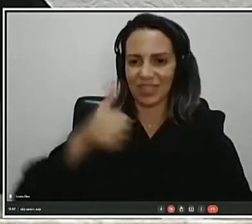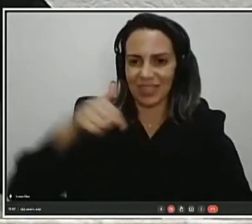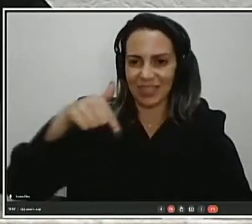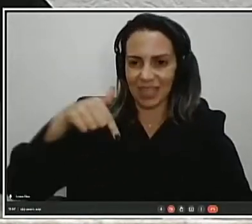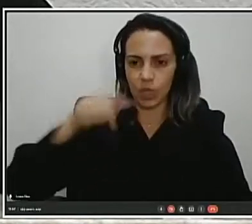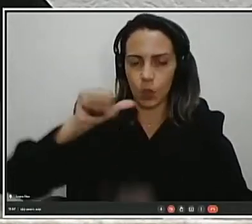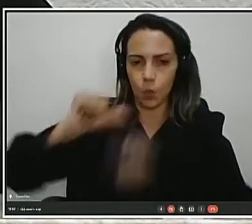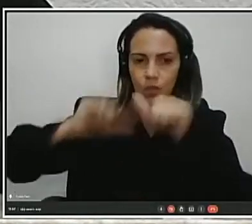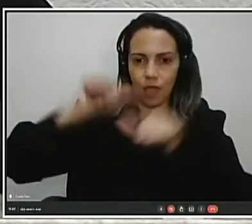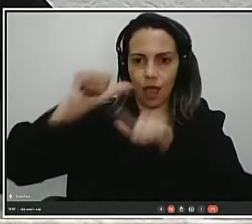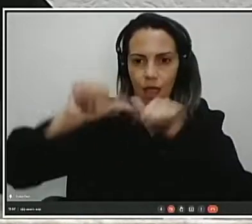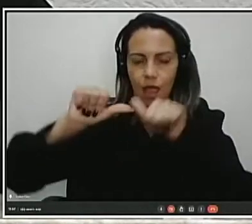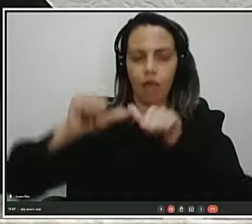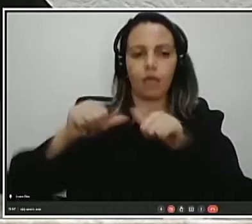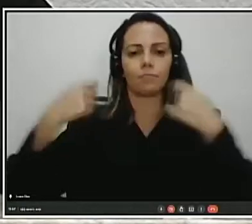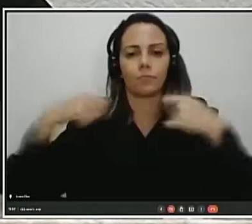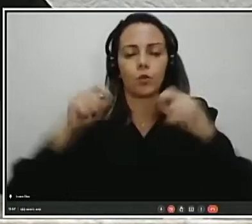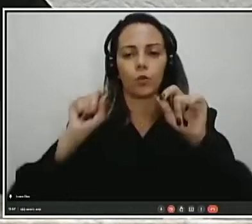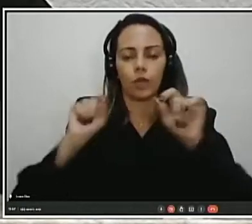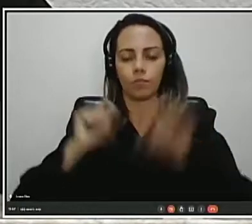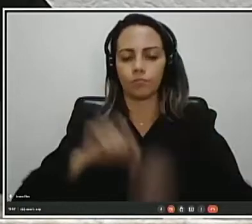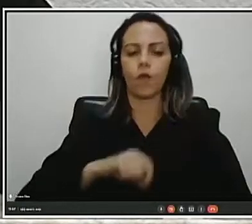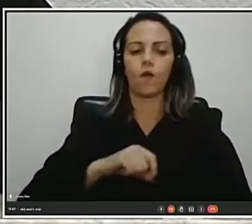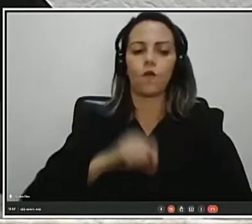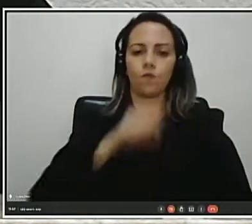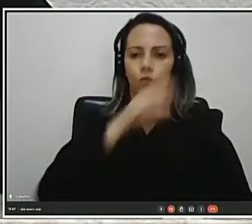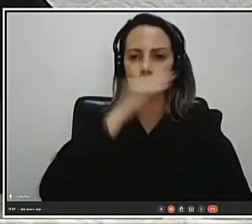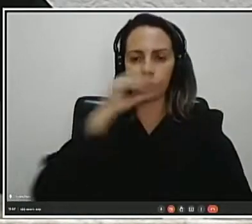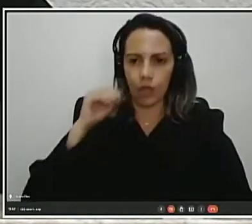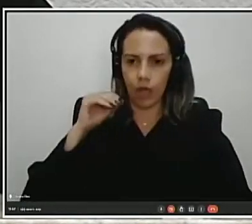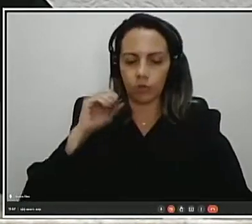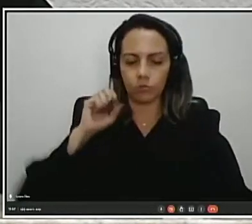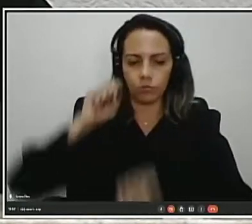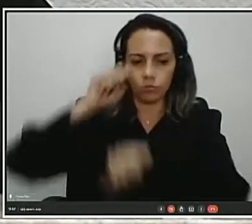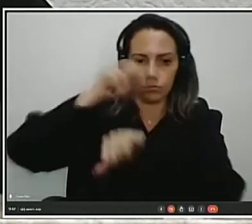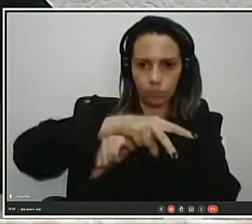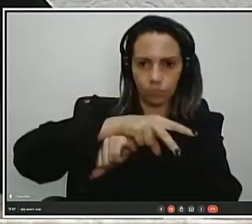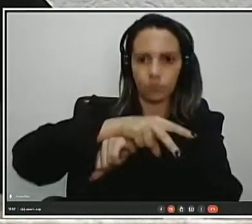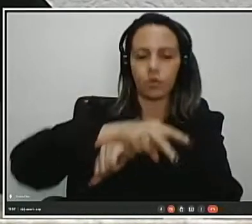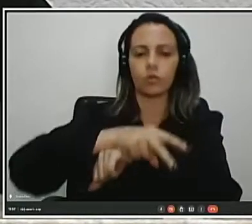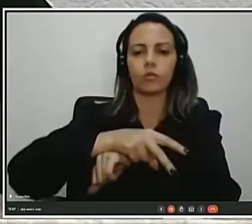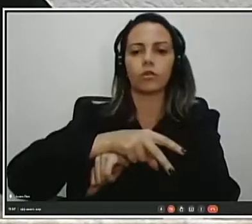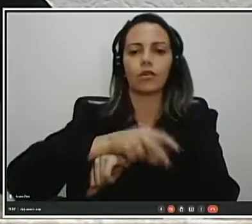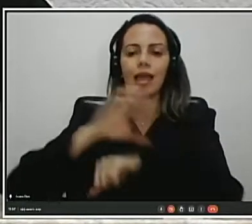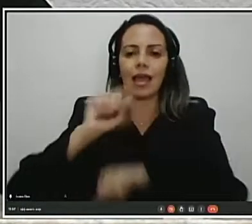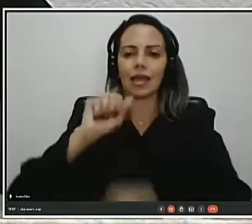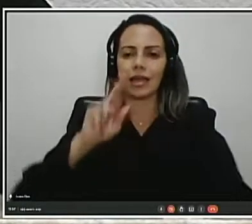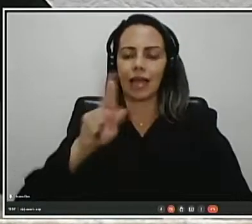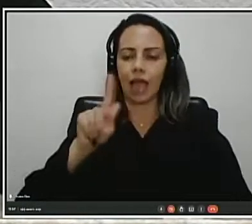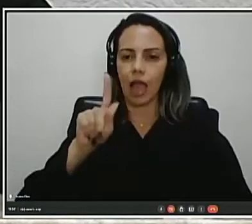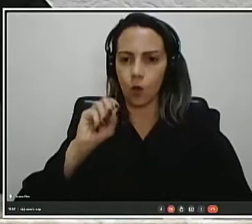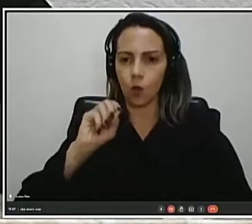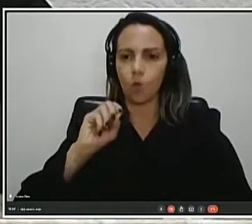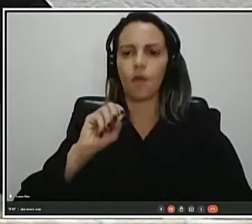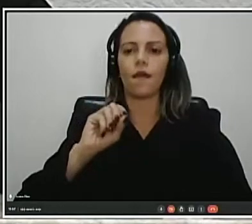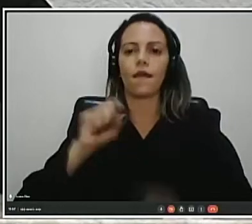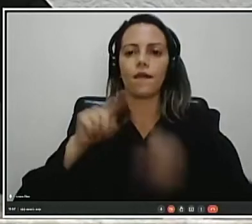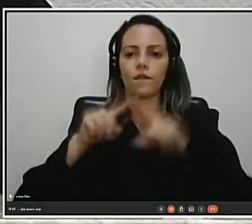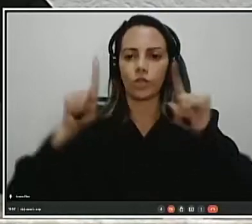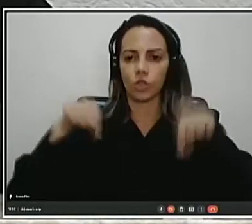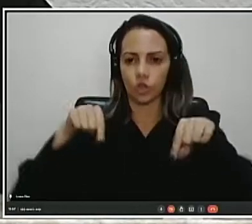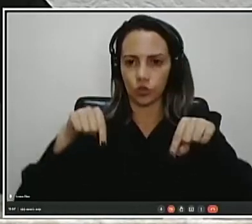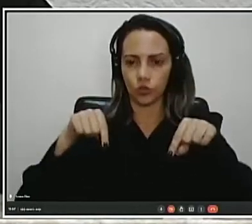servidor público municipal que tenha ingressado no serviço público em cargo de provimento efetivo vinculado ao